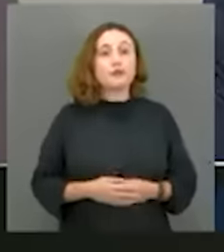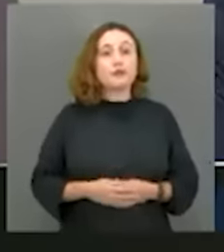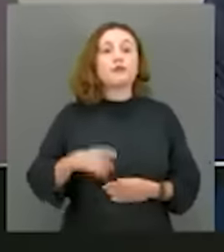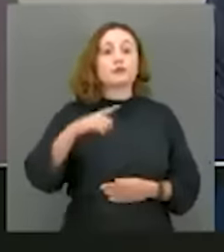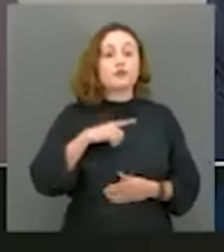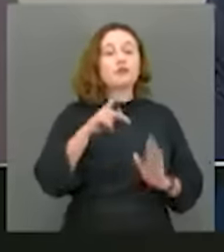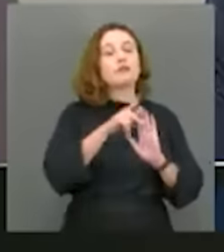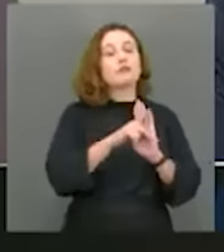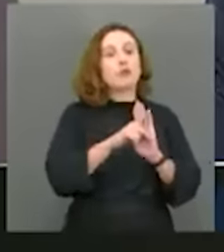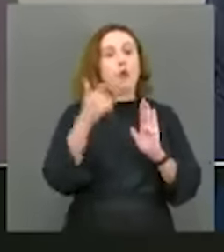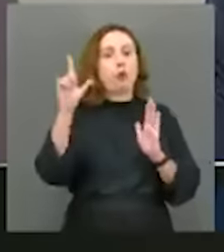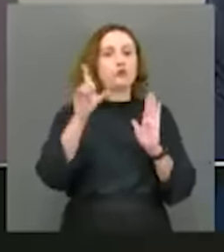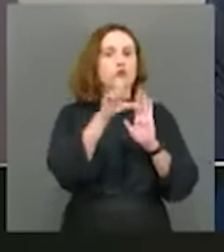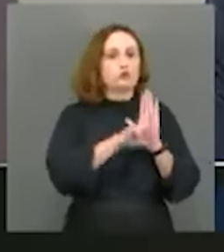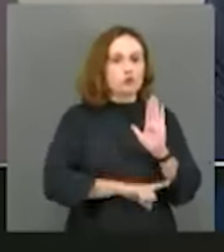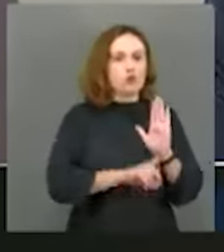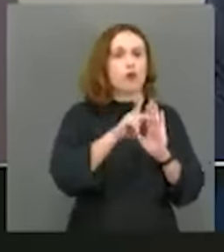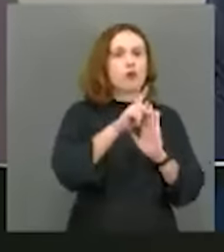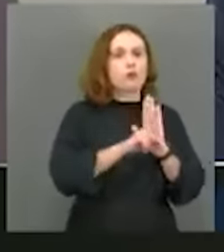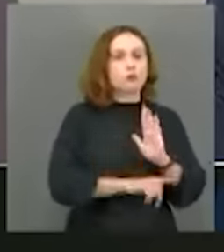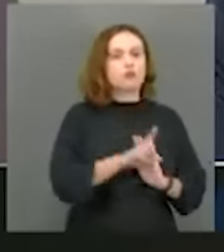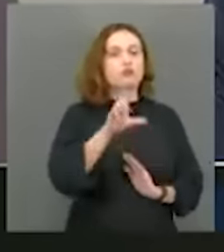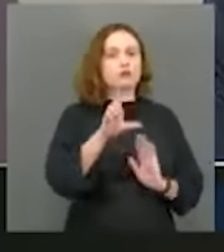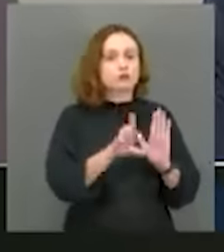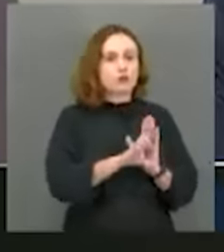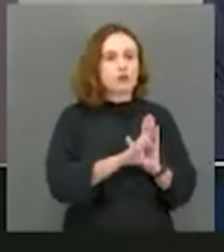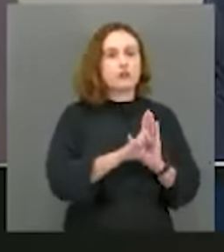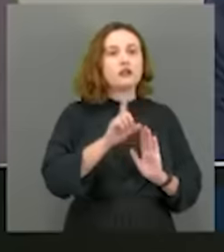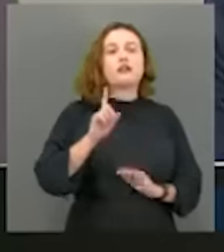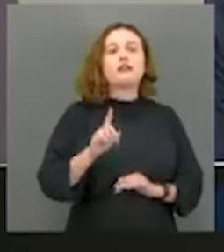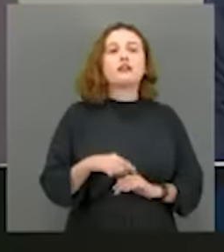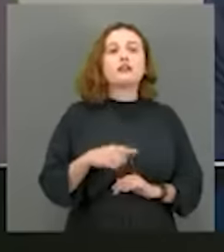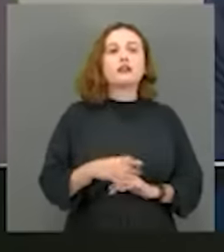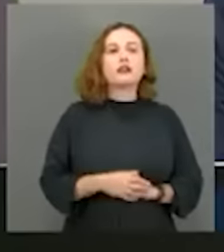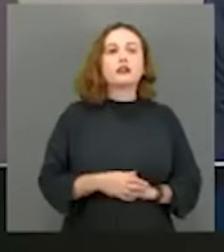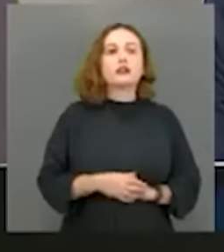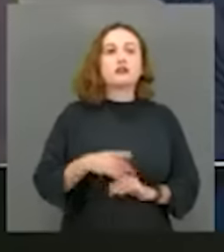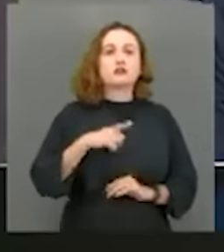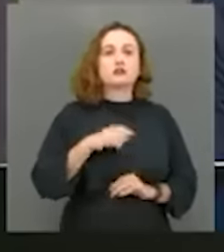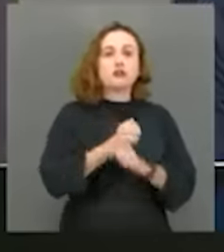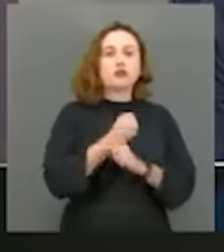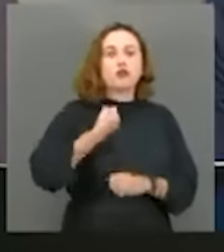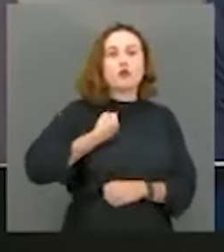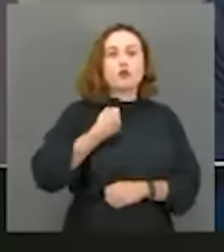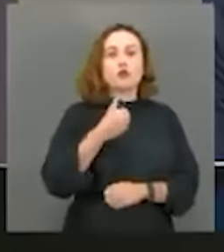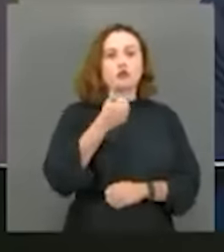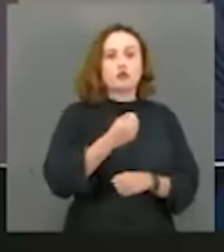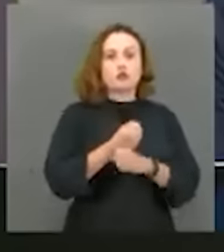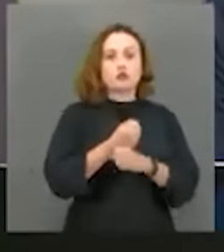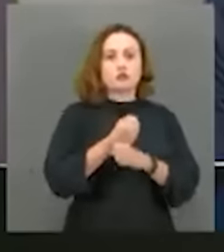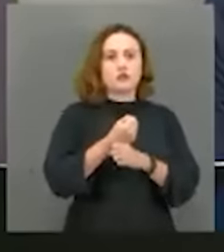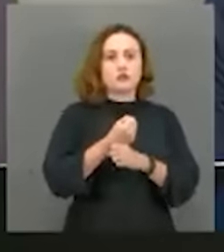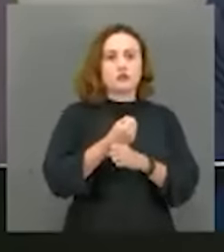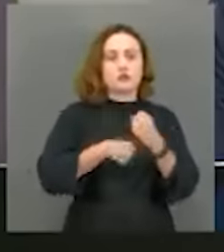projeto de lei número 3780 de 23 altera o decreto lei número 2848 de 7 de Dezembro